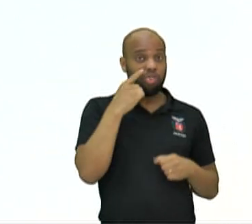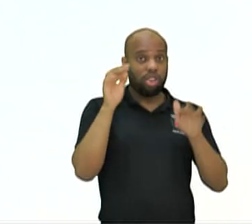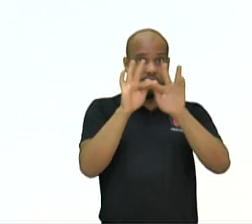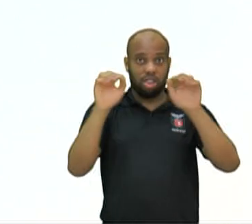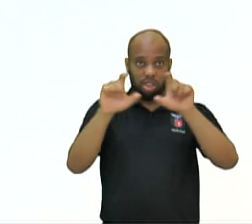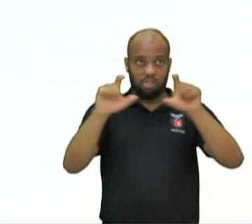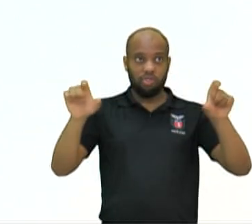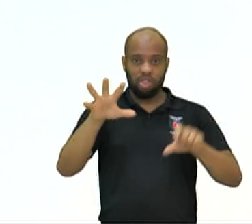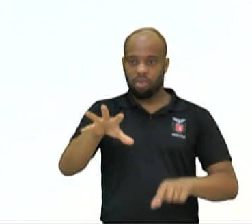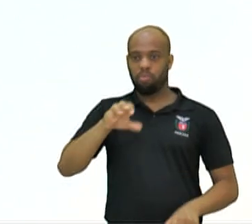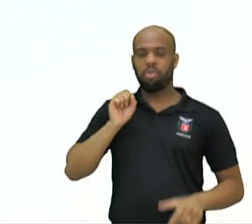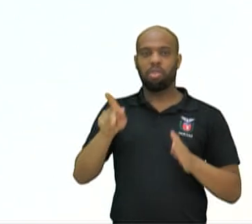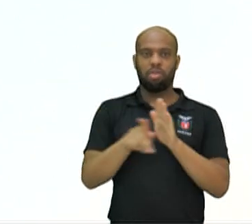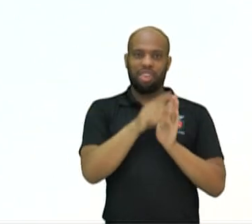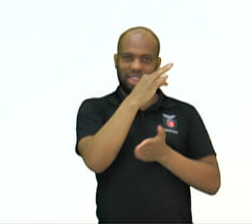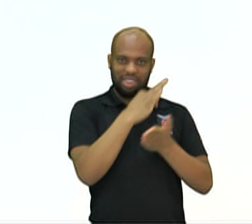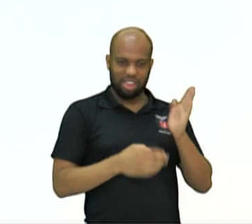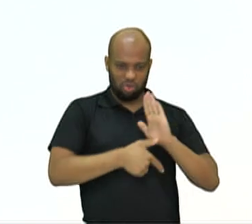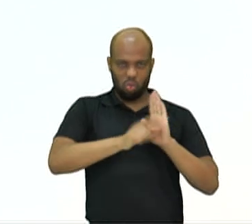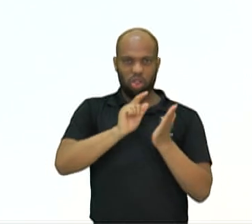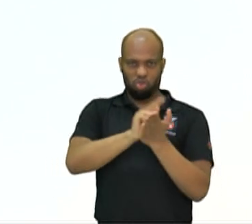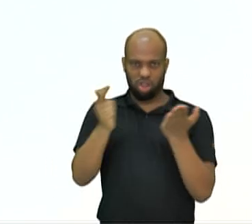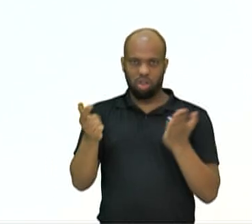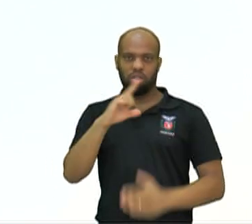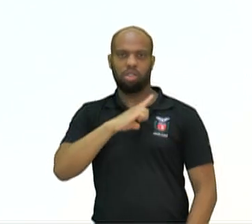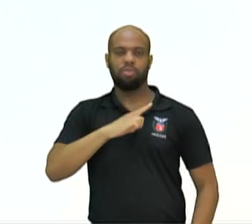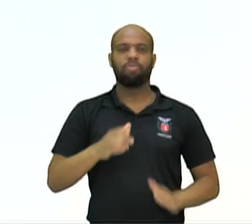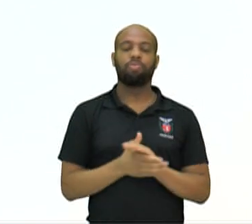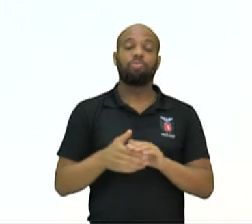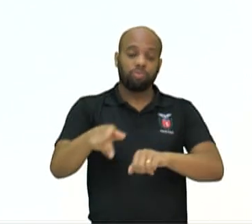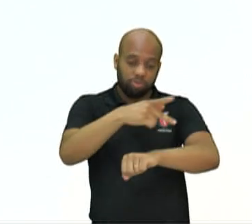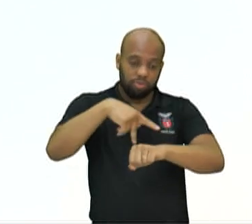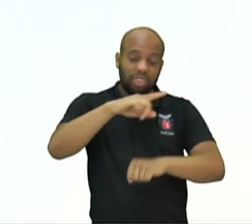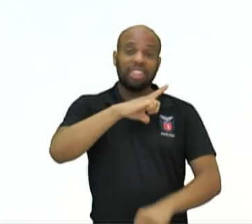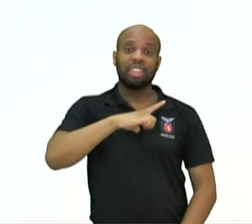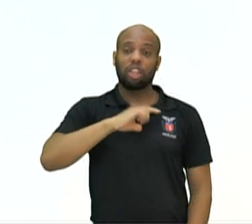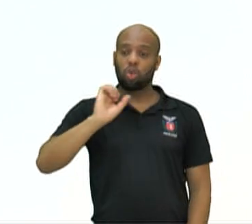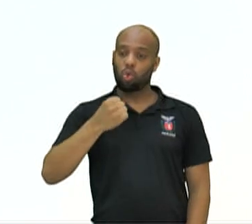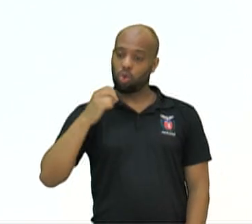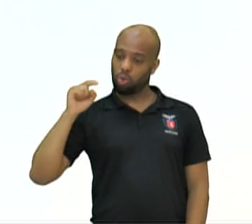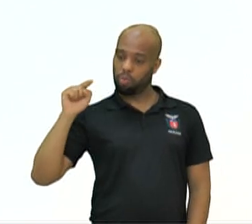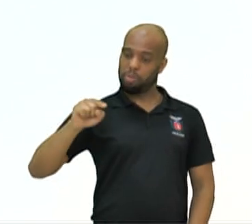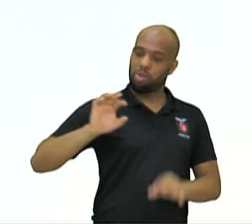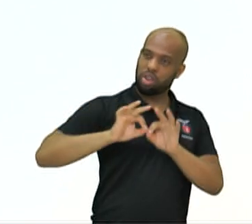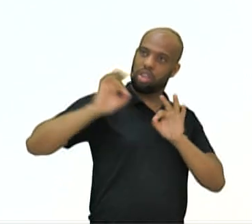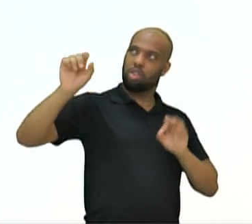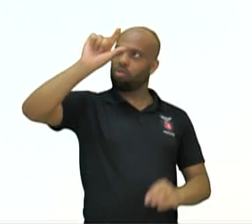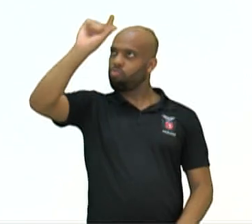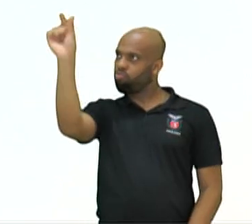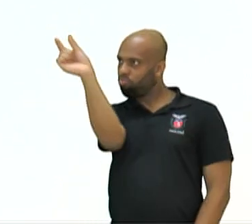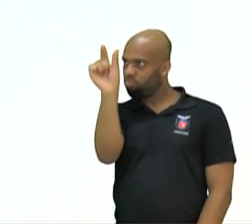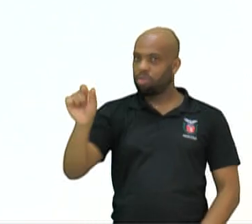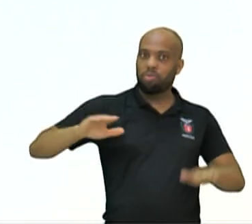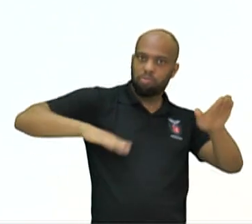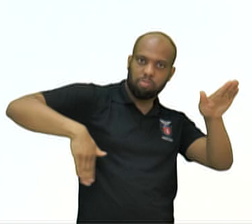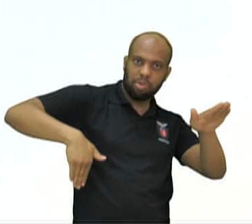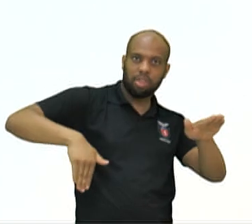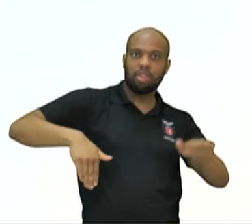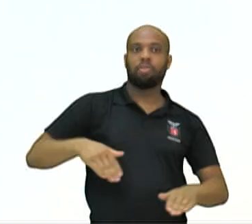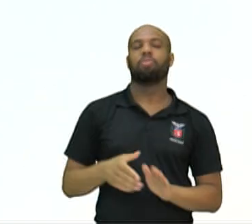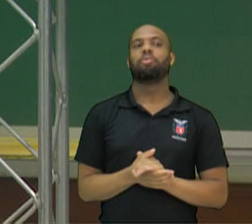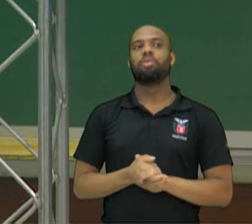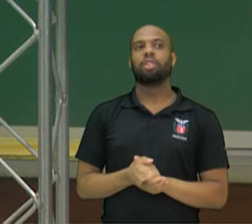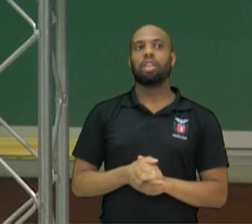retirada ali daquele texto jornalístico. País tem 8.000 quilômetros de costa.